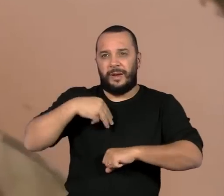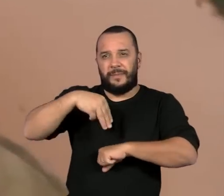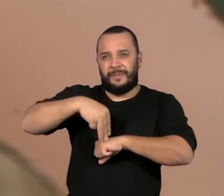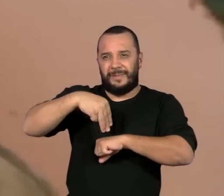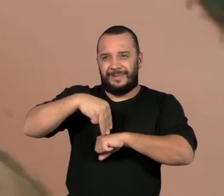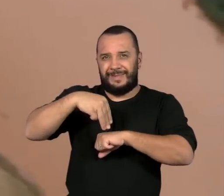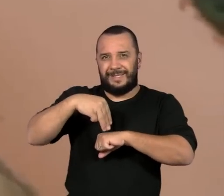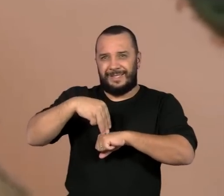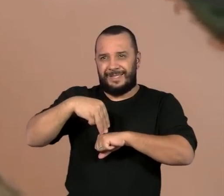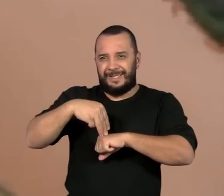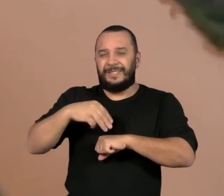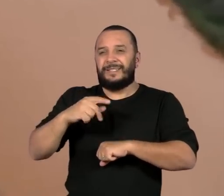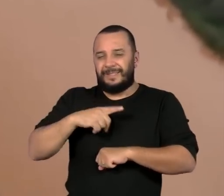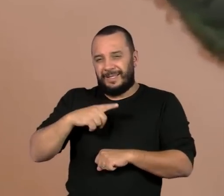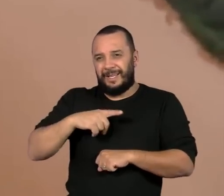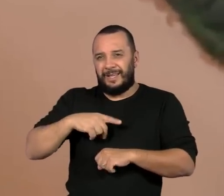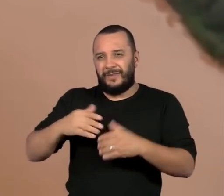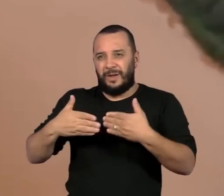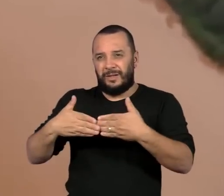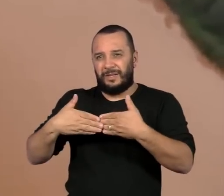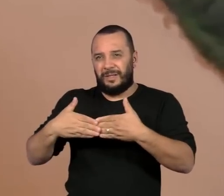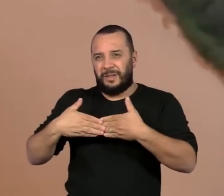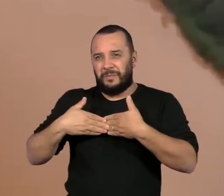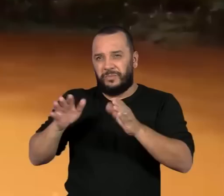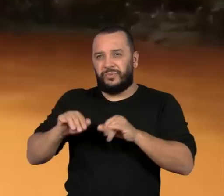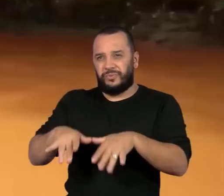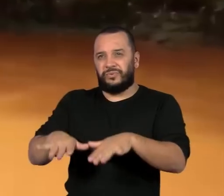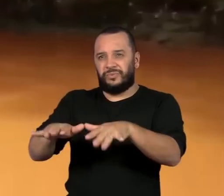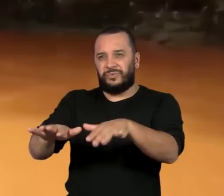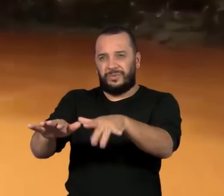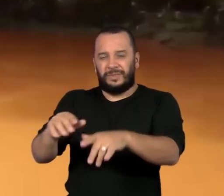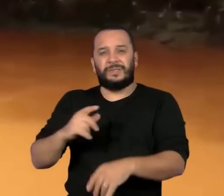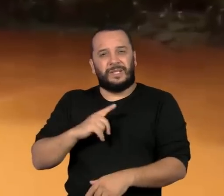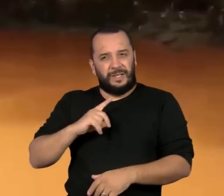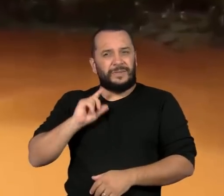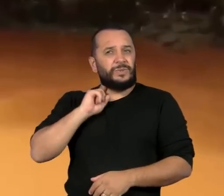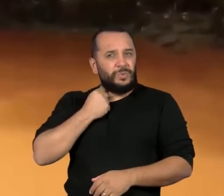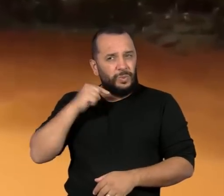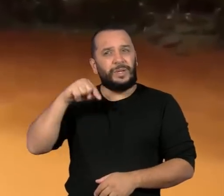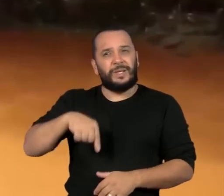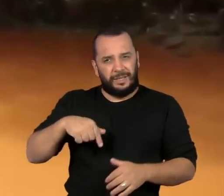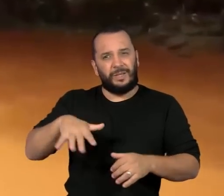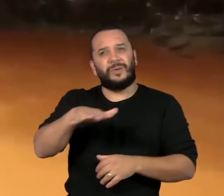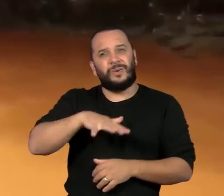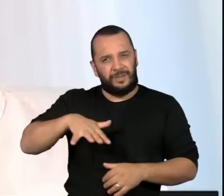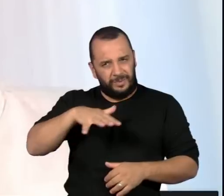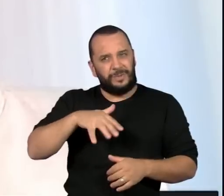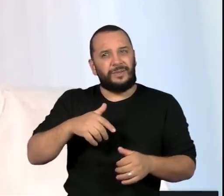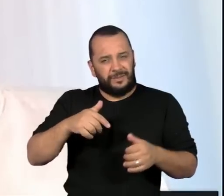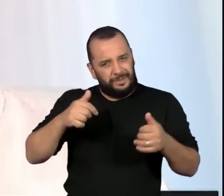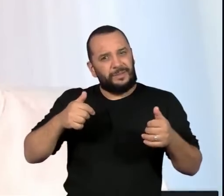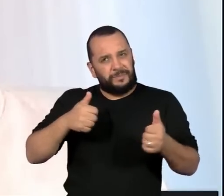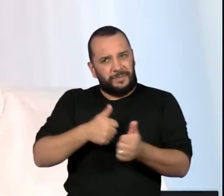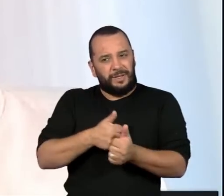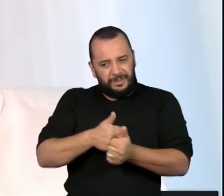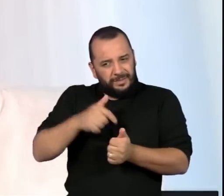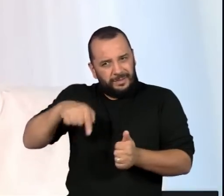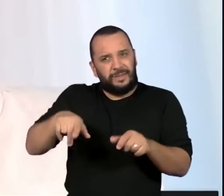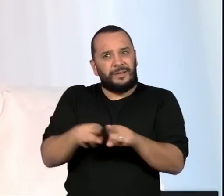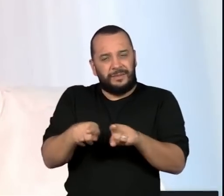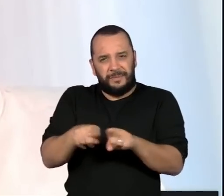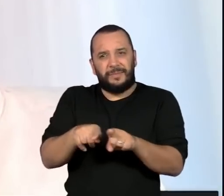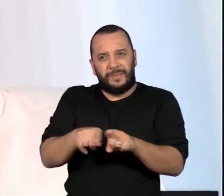uma série de sedimentos para a região, e isso trouxe também impacto sobre os corais. Temos o efeito